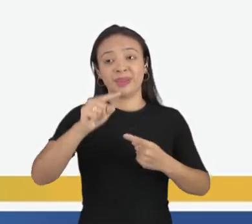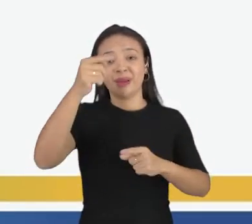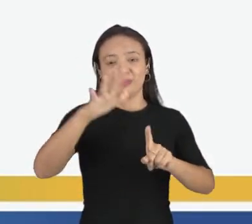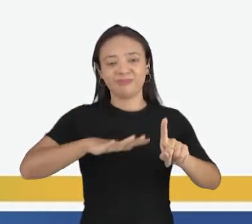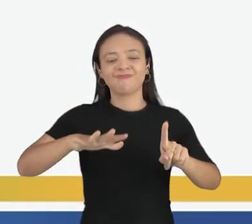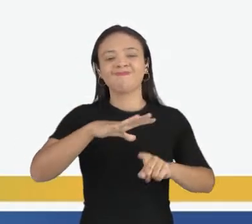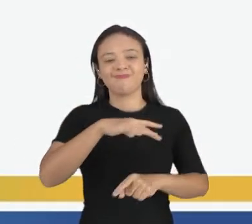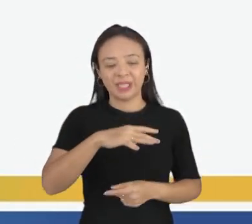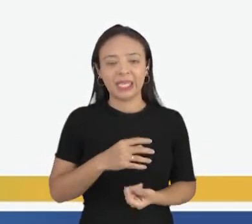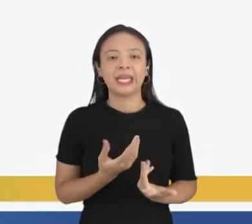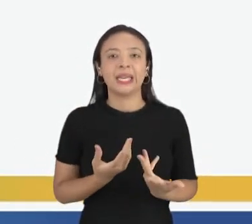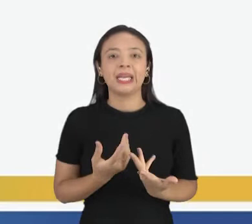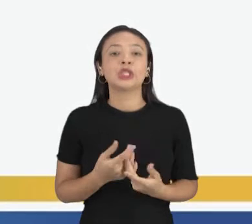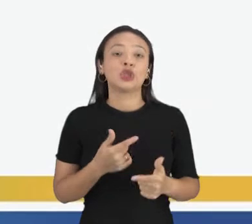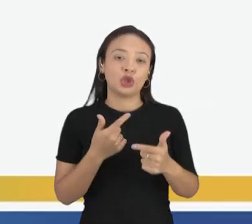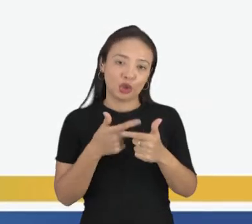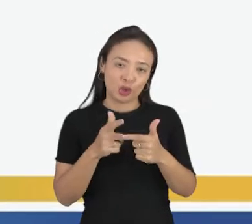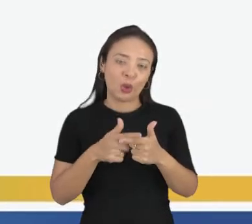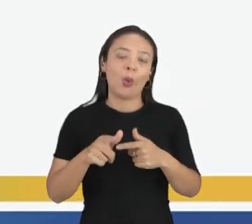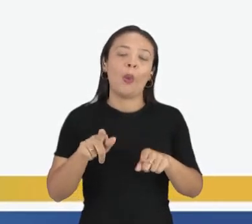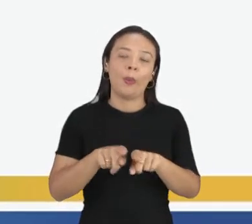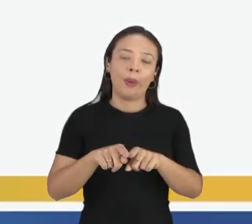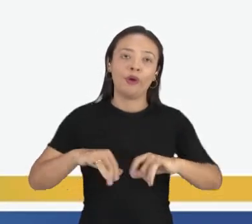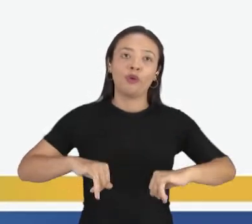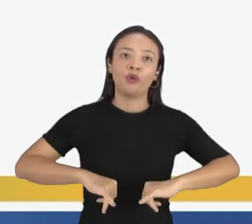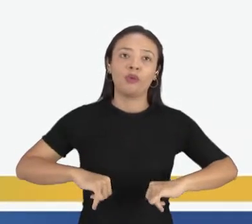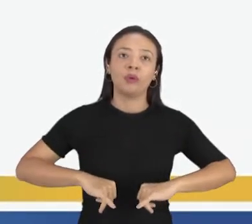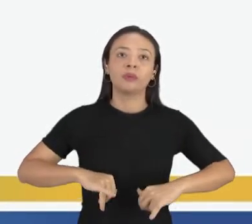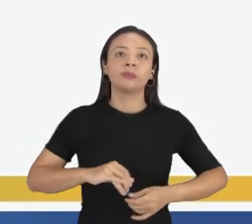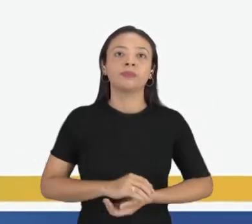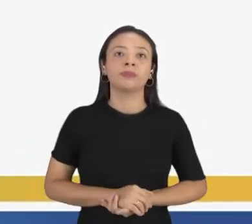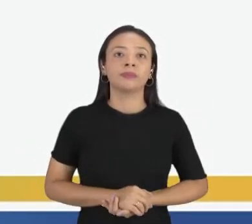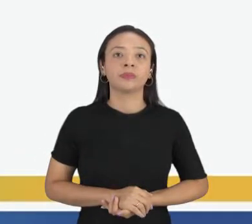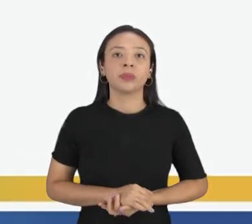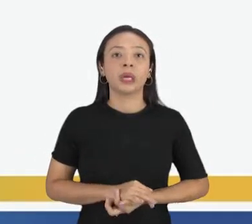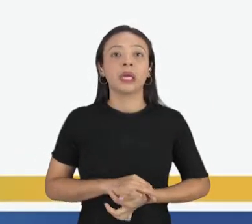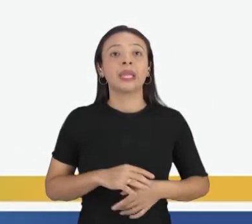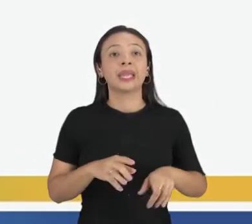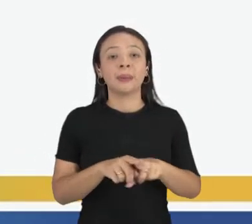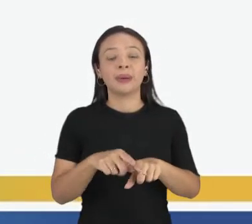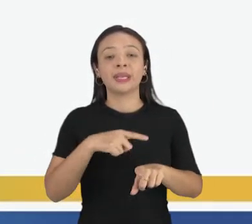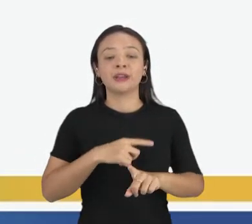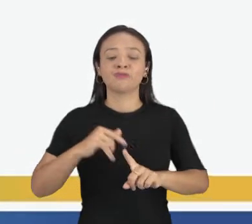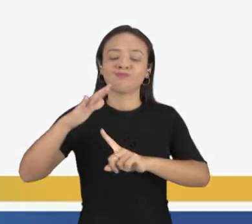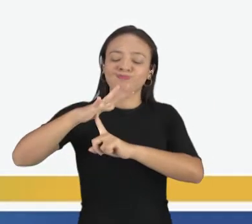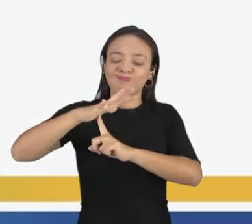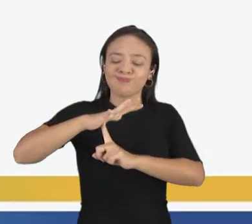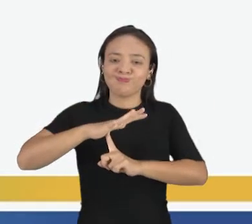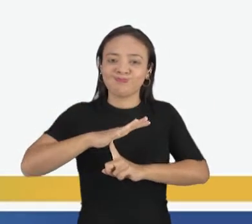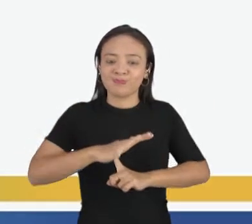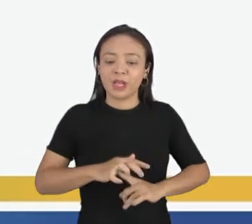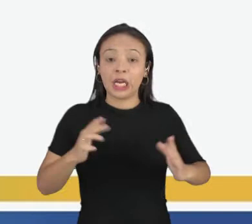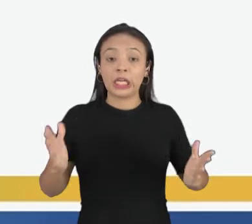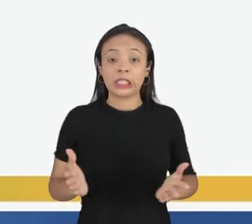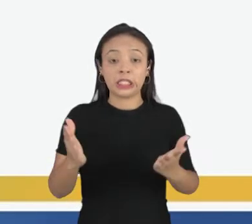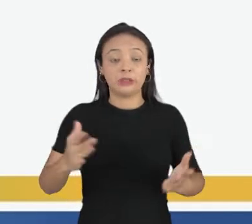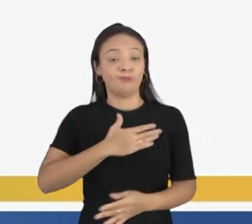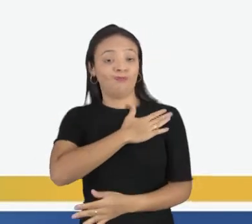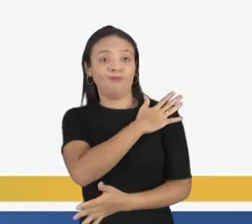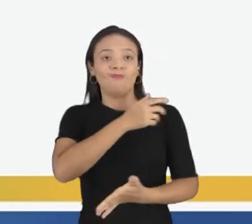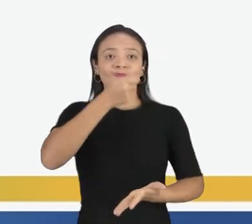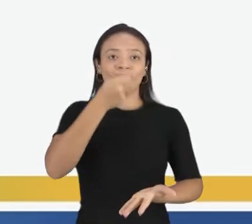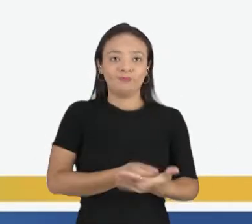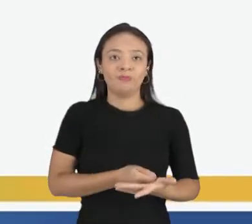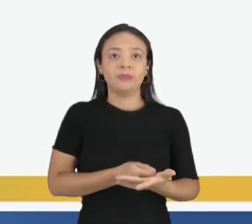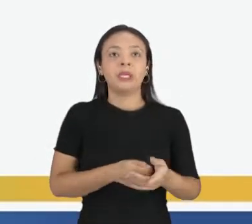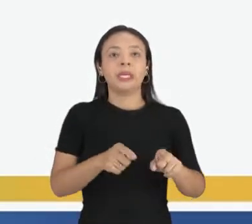né. A euforia ufanista do período foi acompanhada pela ápice da repressão, promovida então pelo regime militar, que cessou a